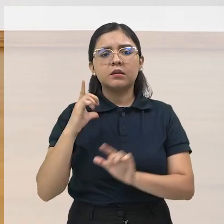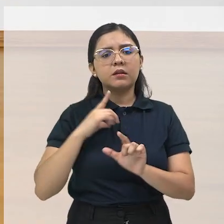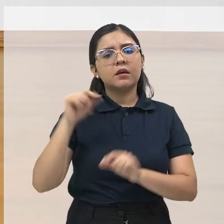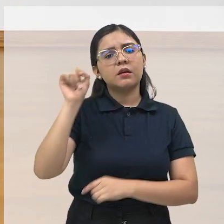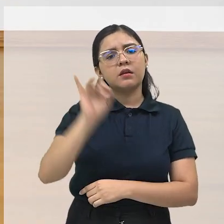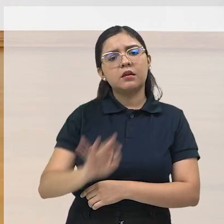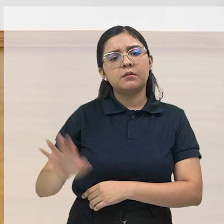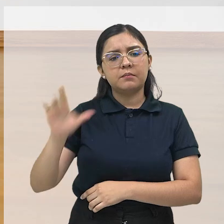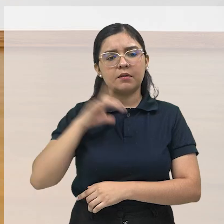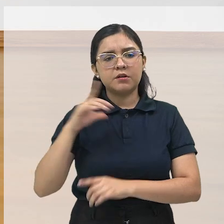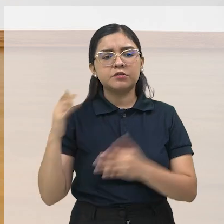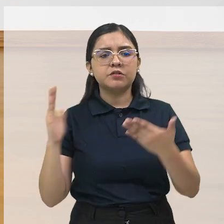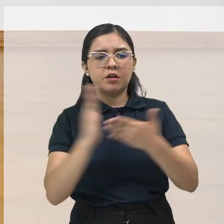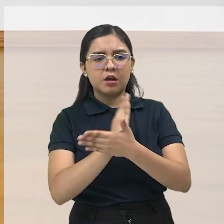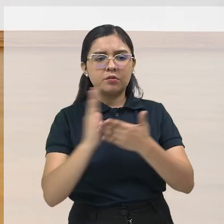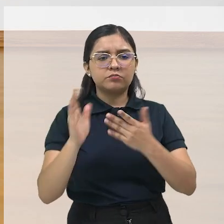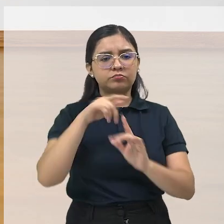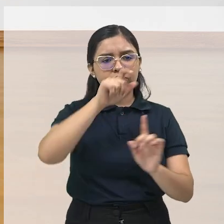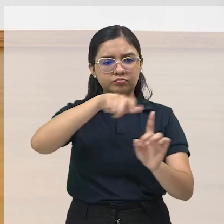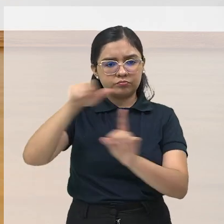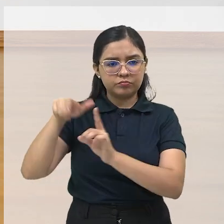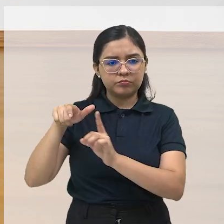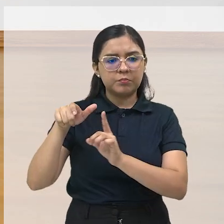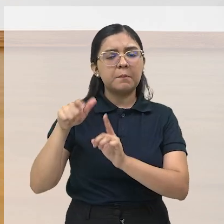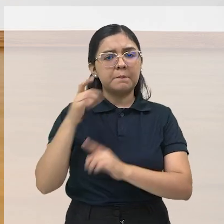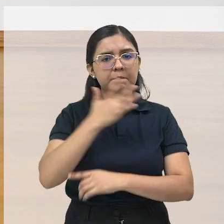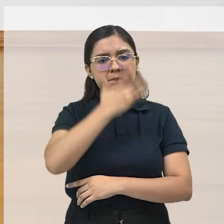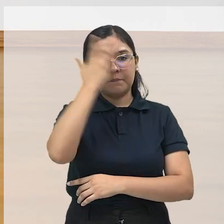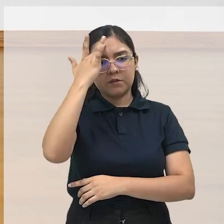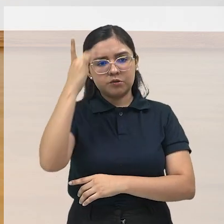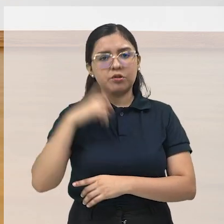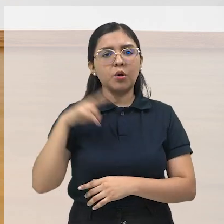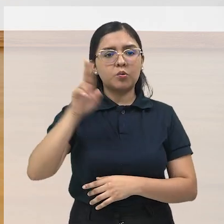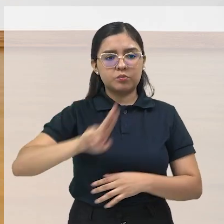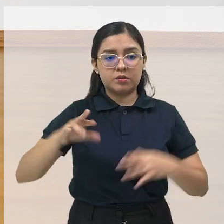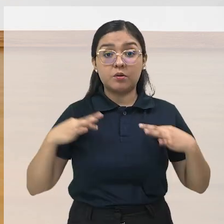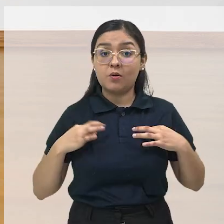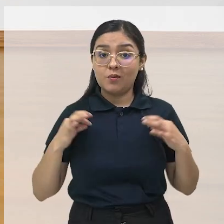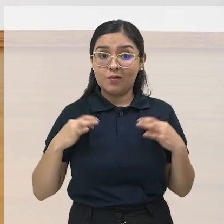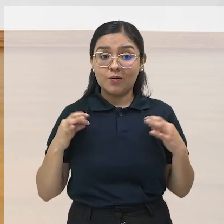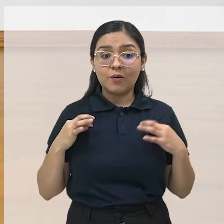algumas personalidades, digamos assim. Pessoas que já estão vestidas a